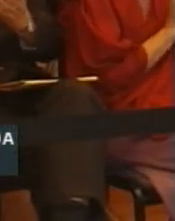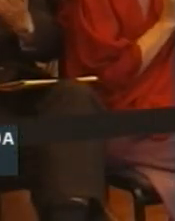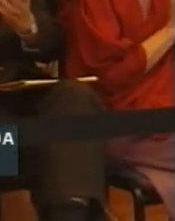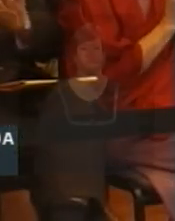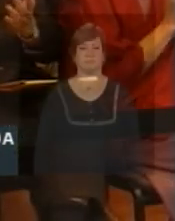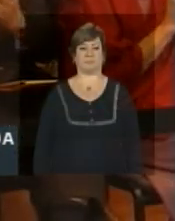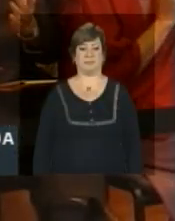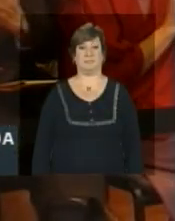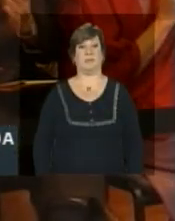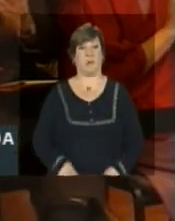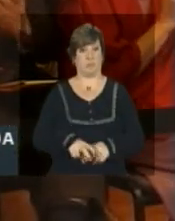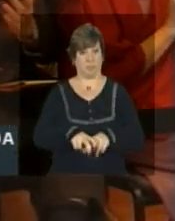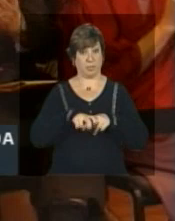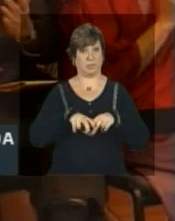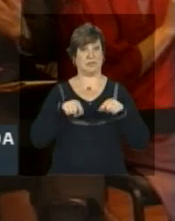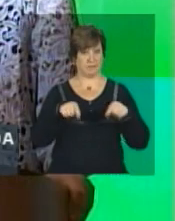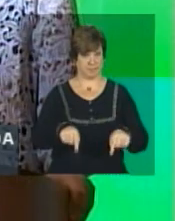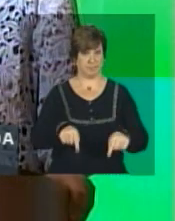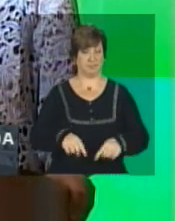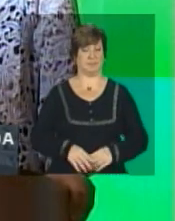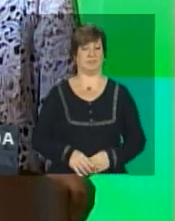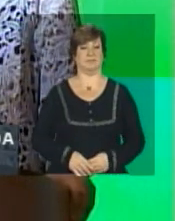Por isso,